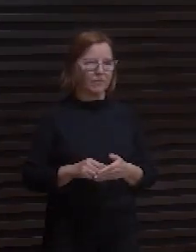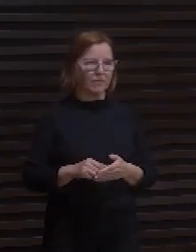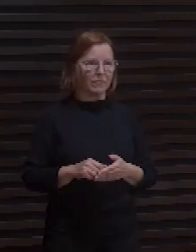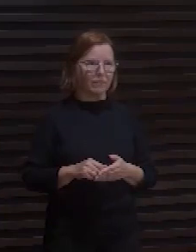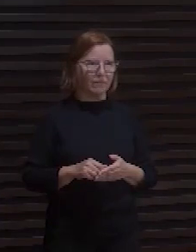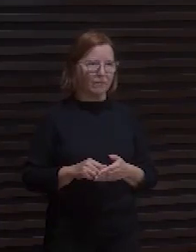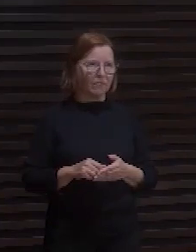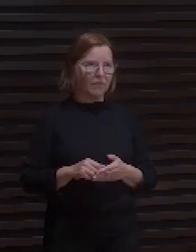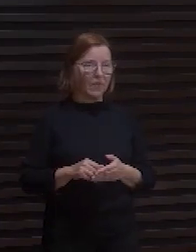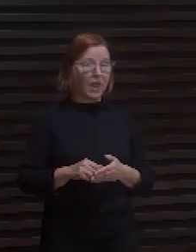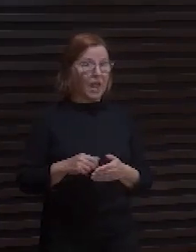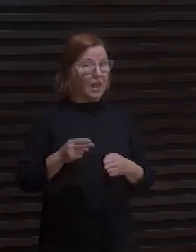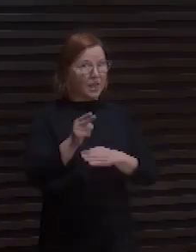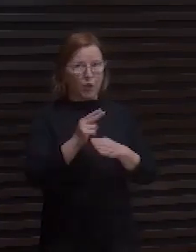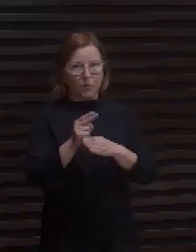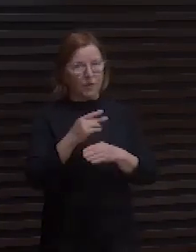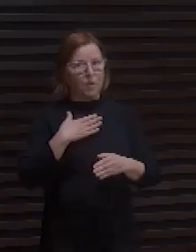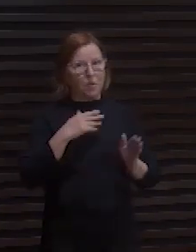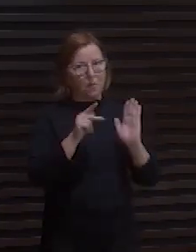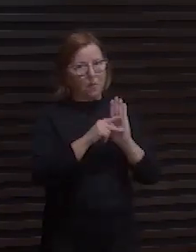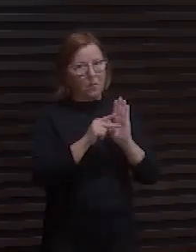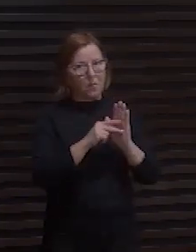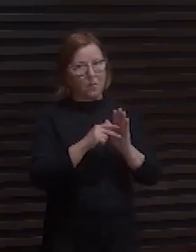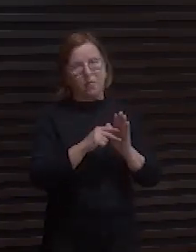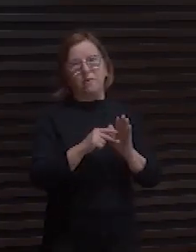todos, não buscando o meu próprio interesse.